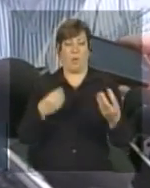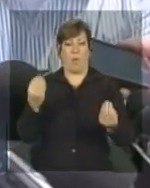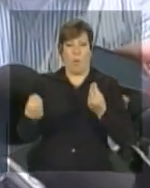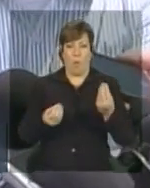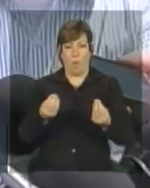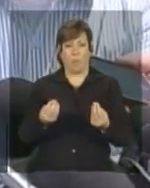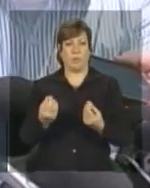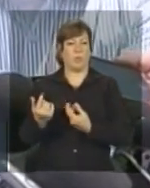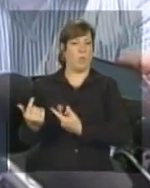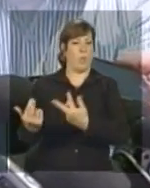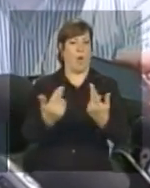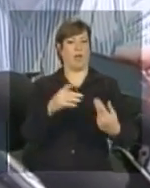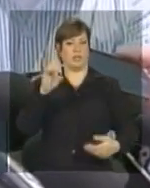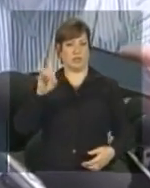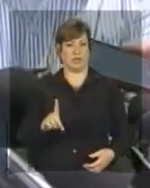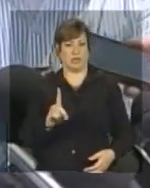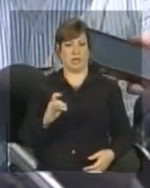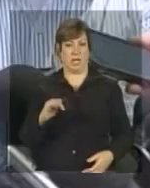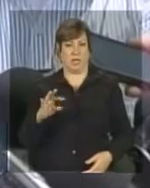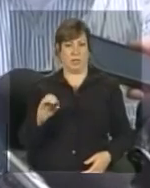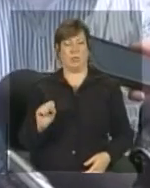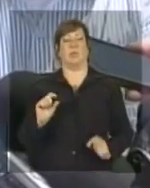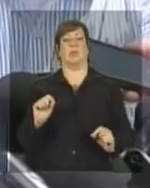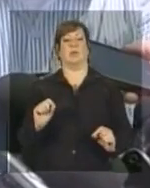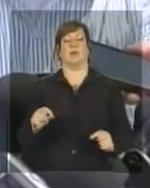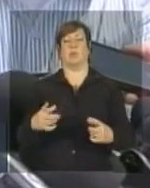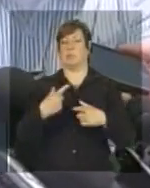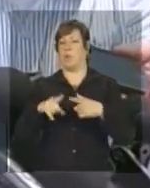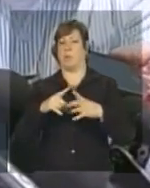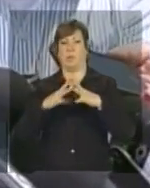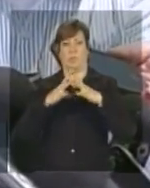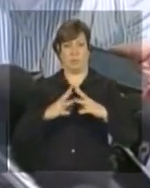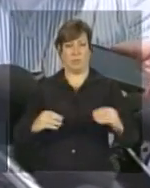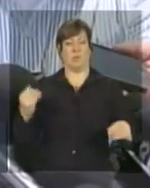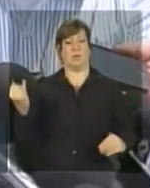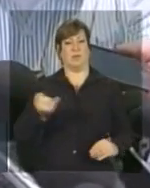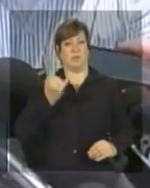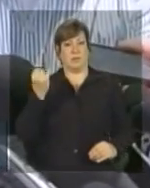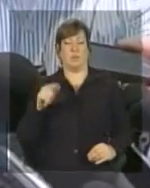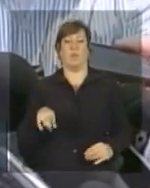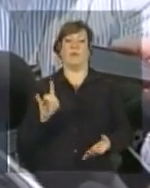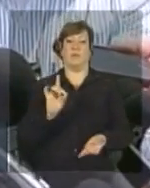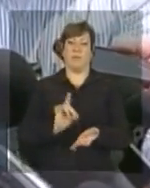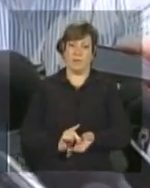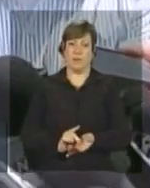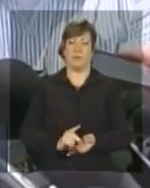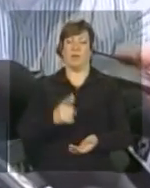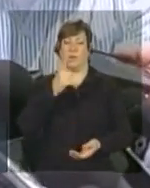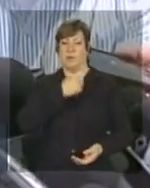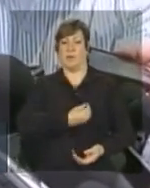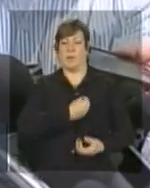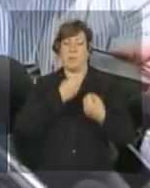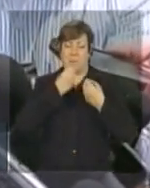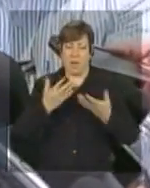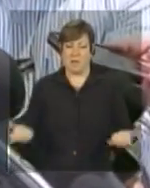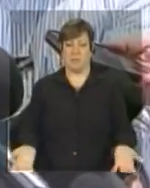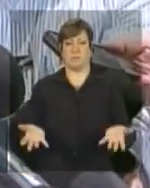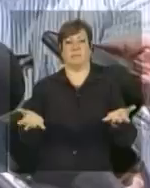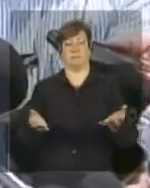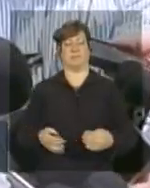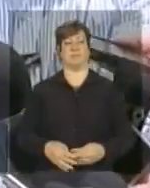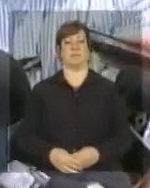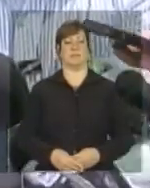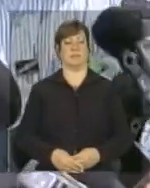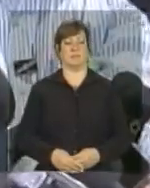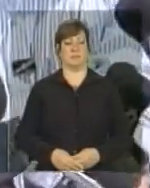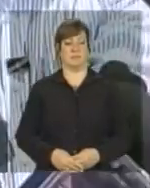democráticas de solução desse tipo de conflito sejam aquelas que, de fato, vão vigir, vão ser implementadas.